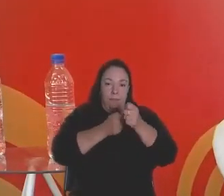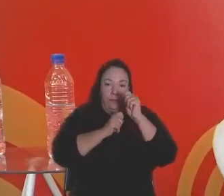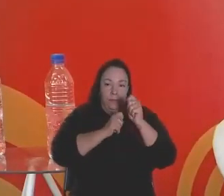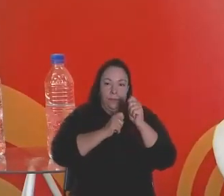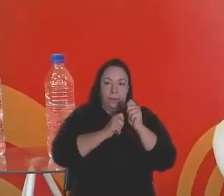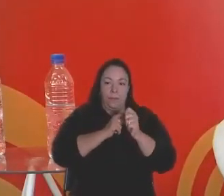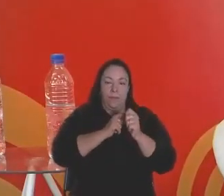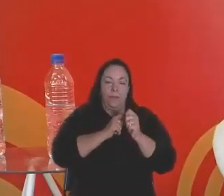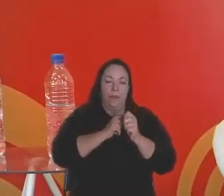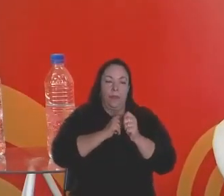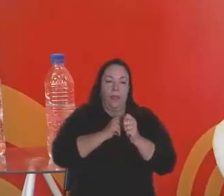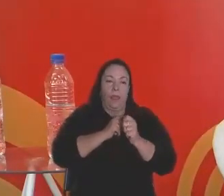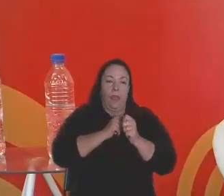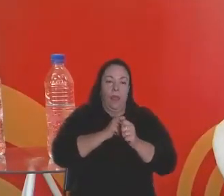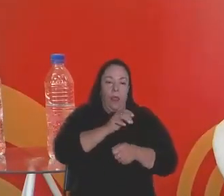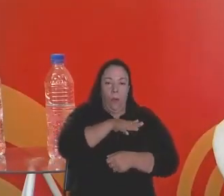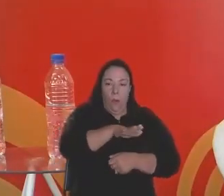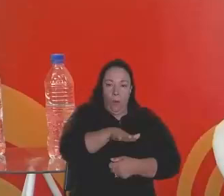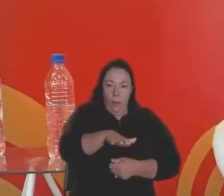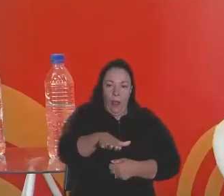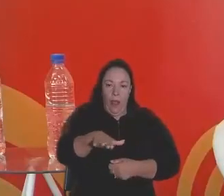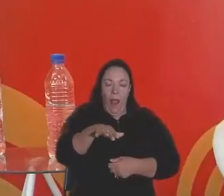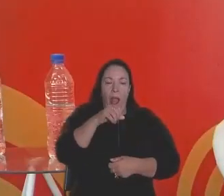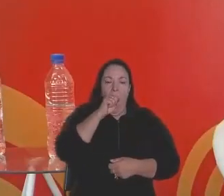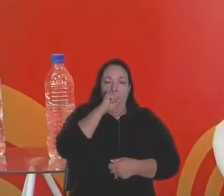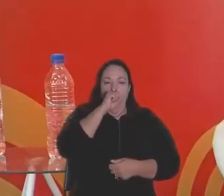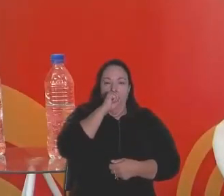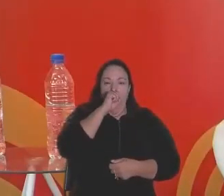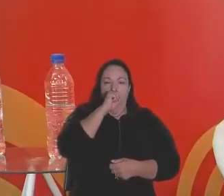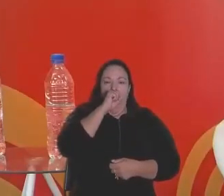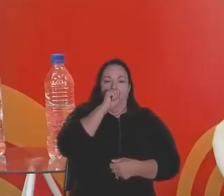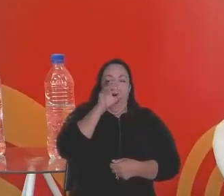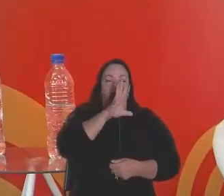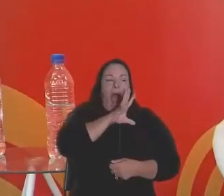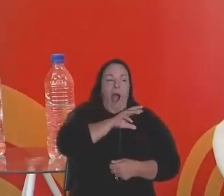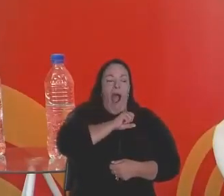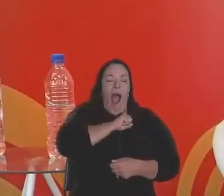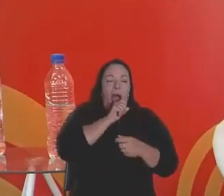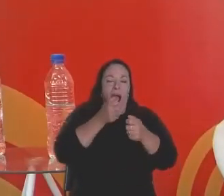Então, desde muito pequeno, eu tenho a paixão